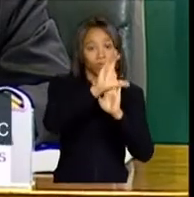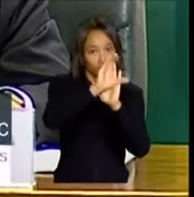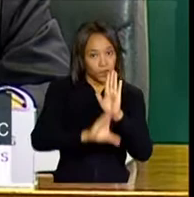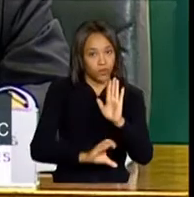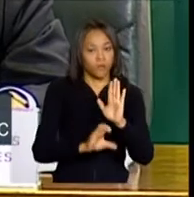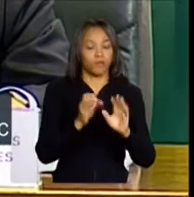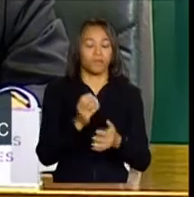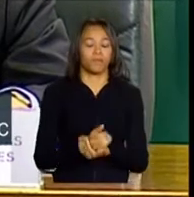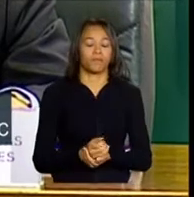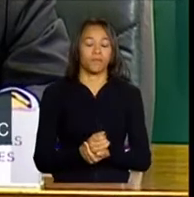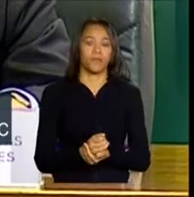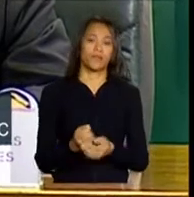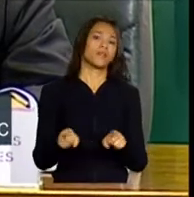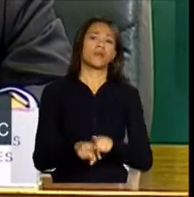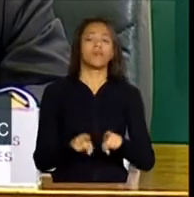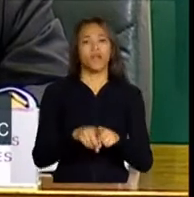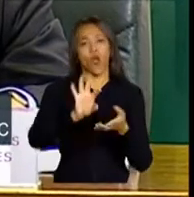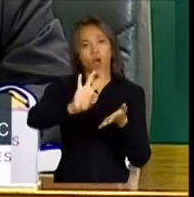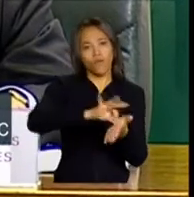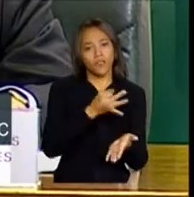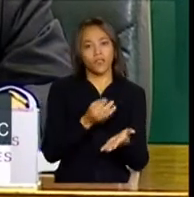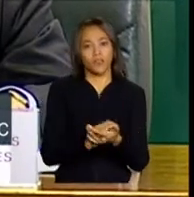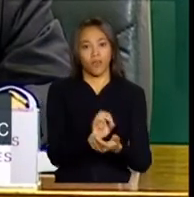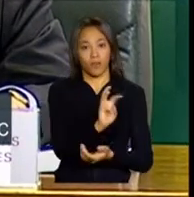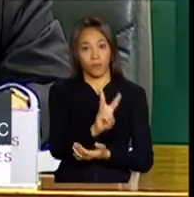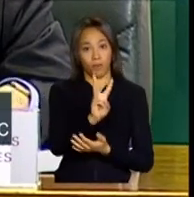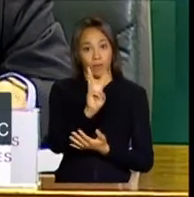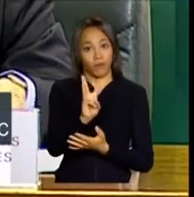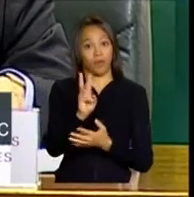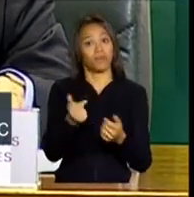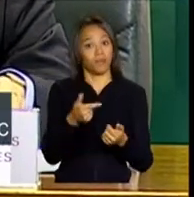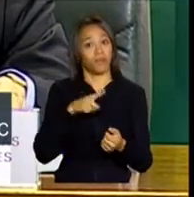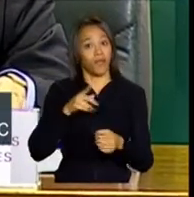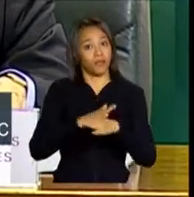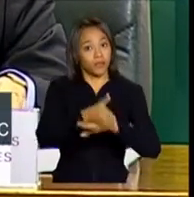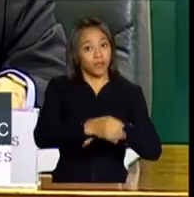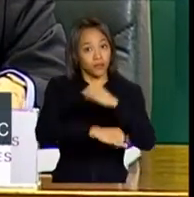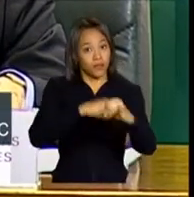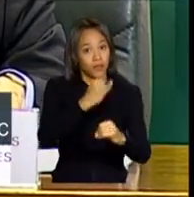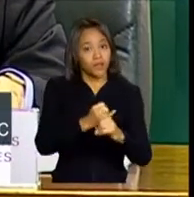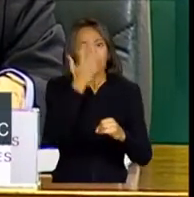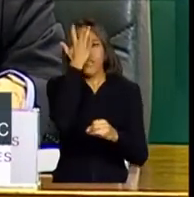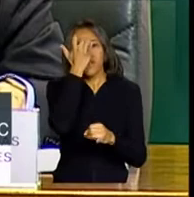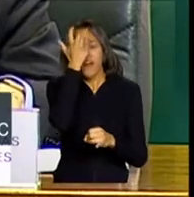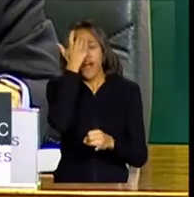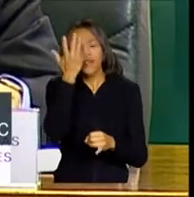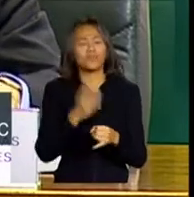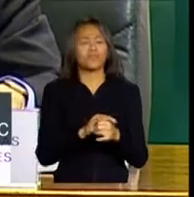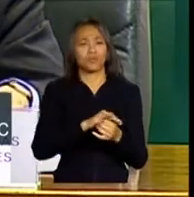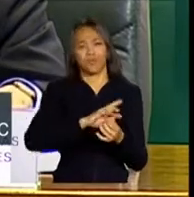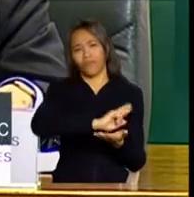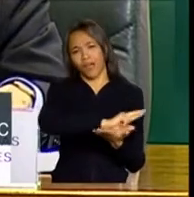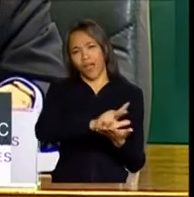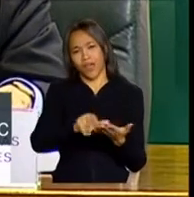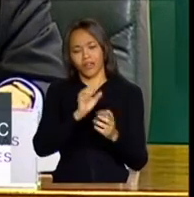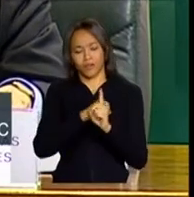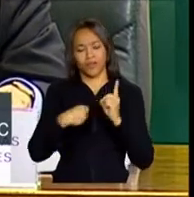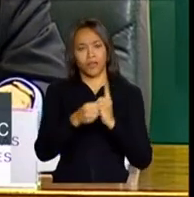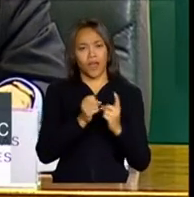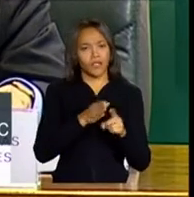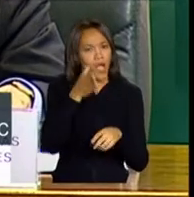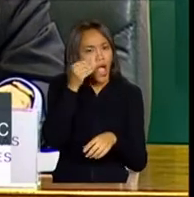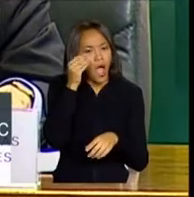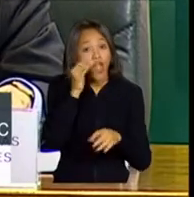lançamento oficial da nova página Web da cgc Concebida para facilitar o acesso do conjunto da sociedade brasileira